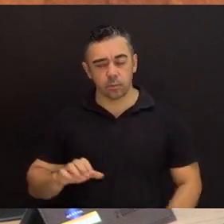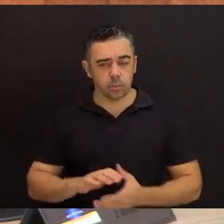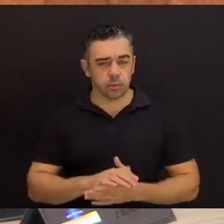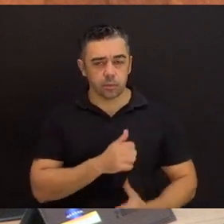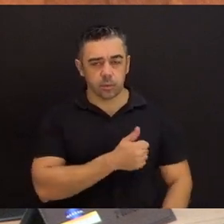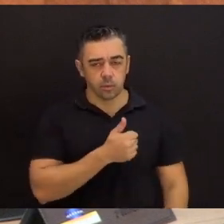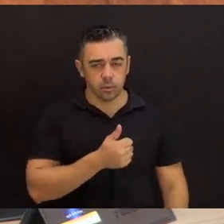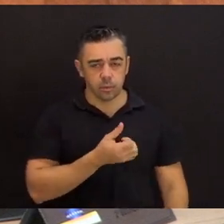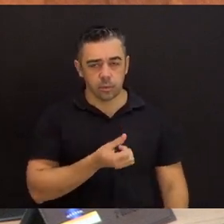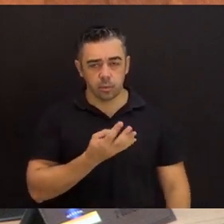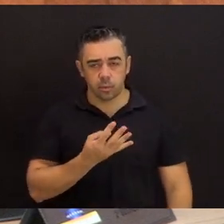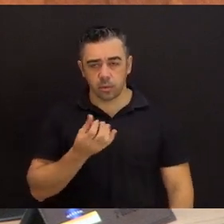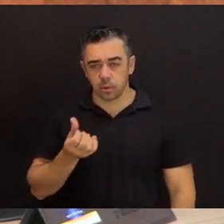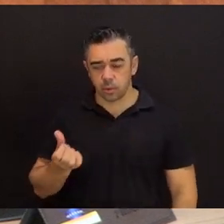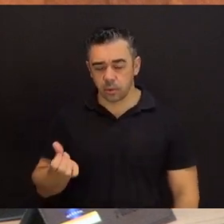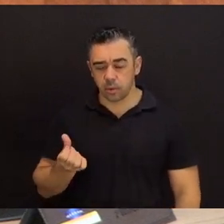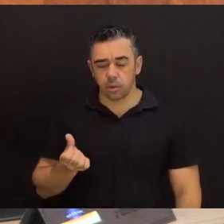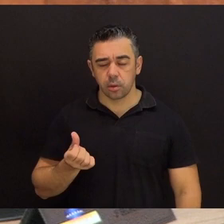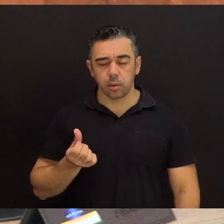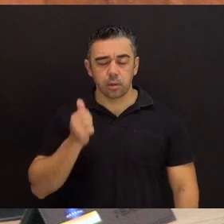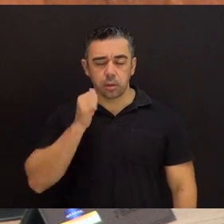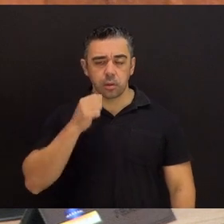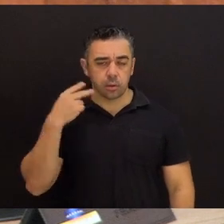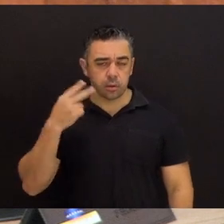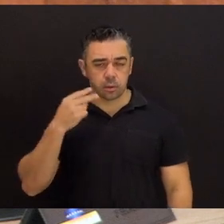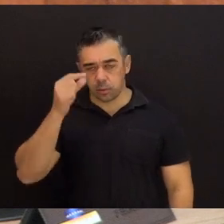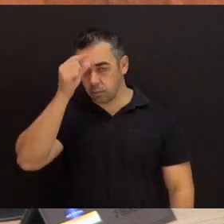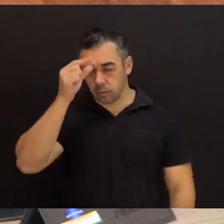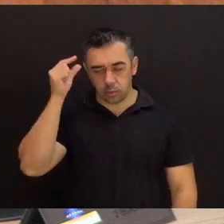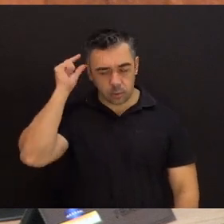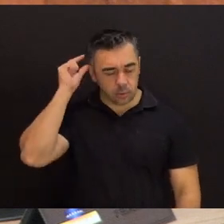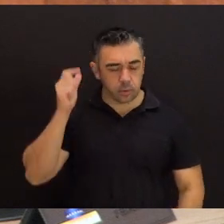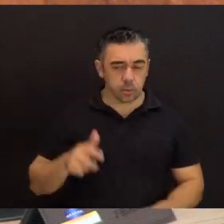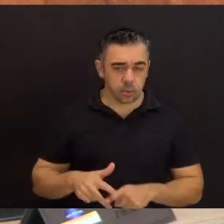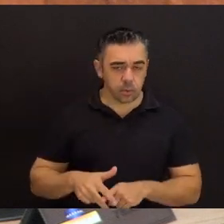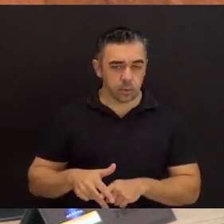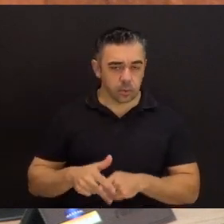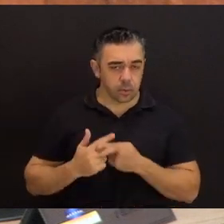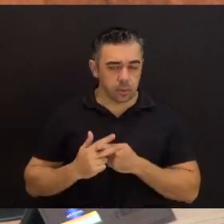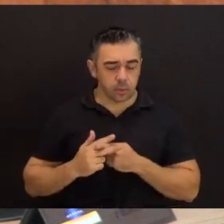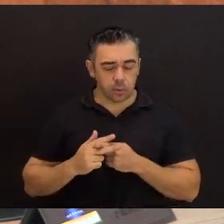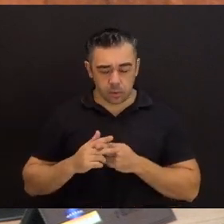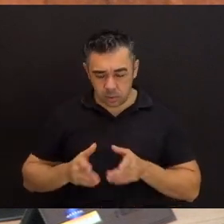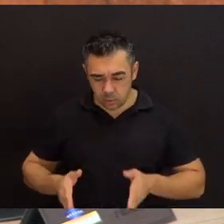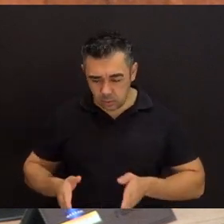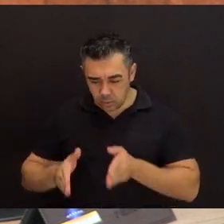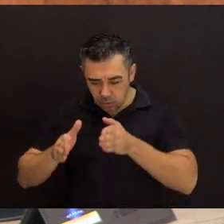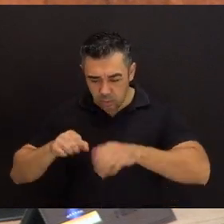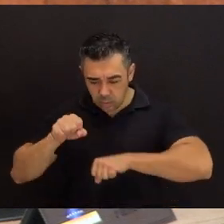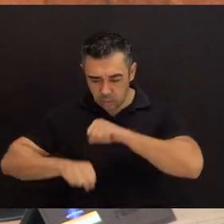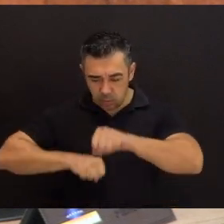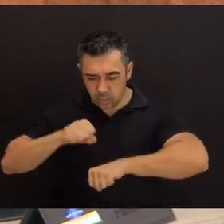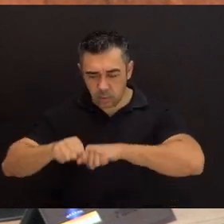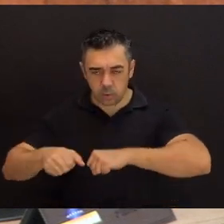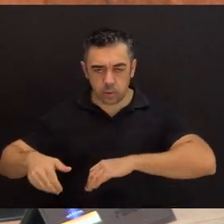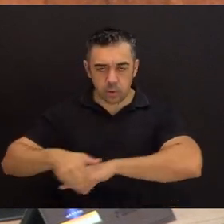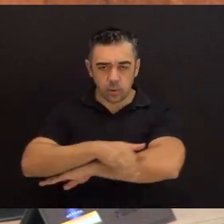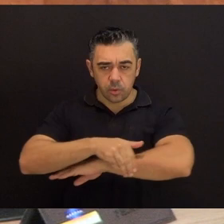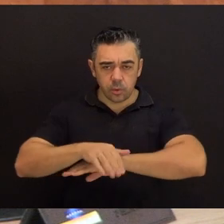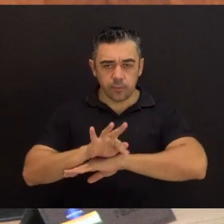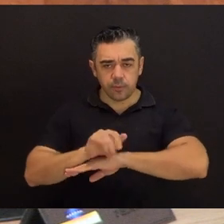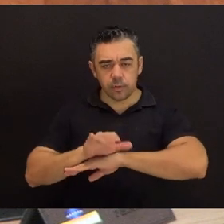646 da vereadora Fátima de Paula que seja realizado reparos na ciclovia no trecho entre a Rua Francisco